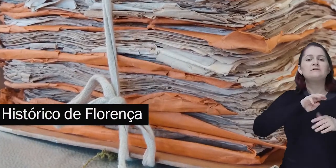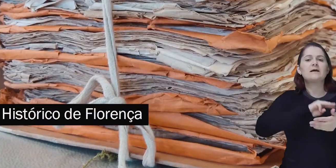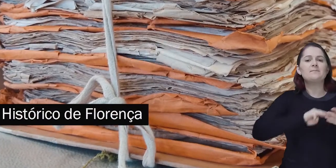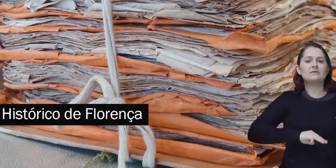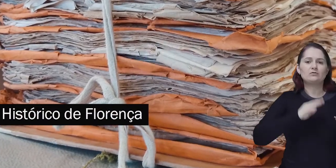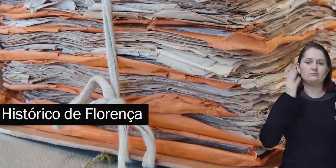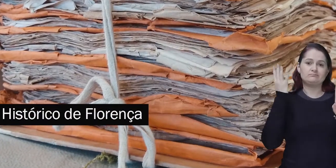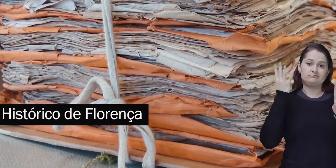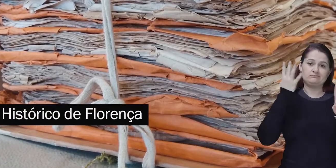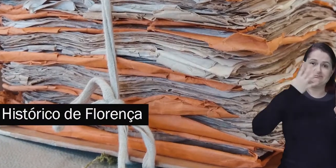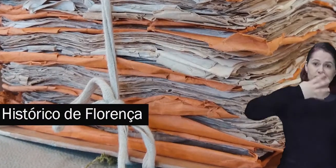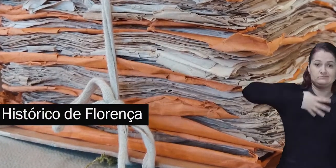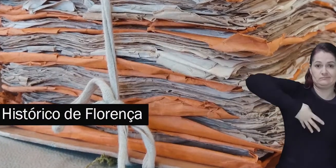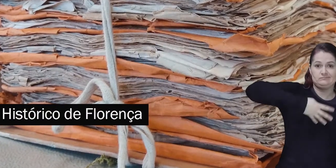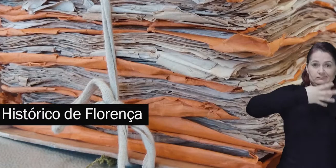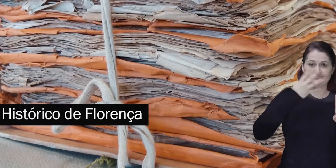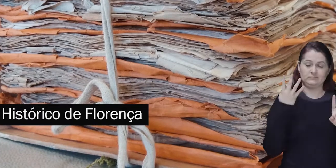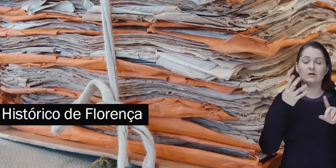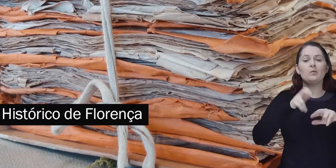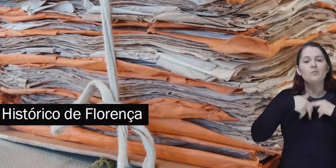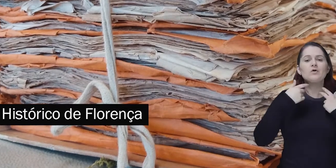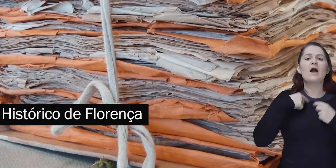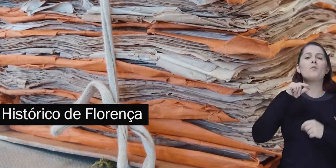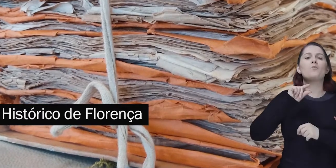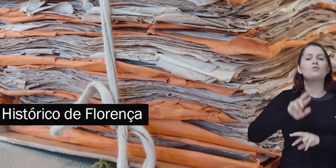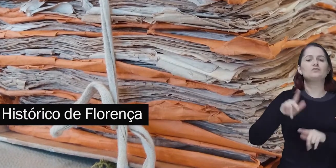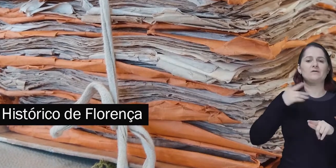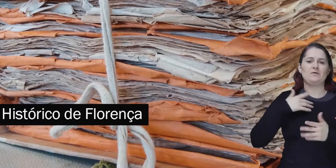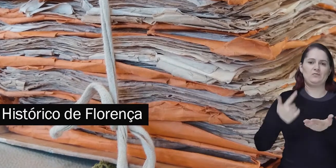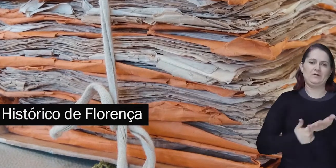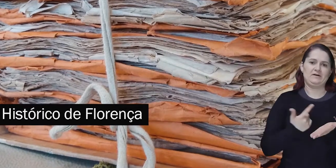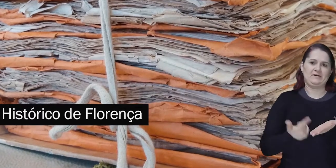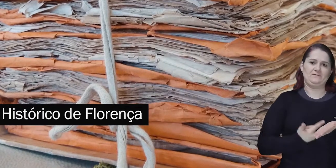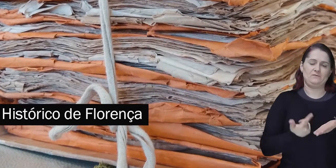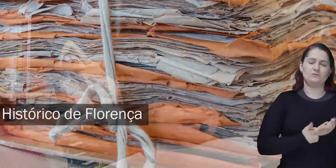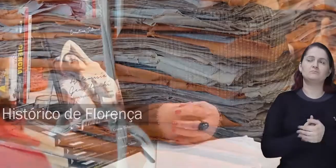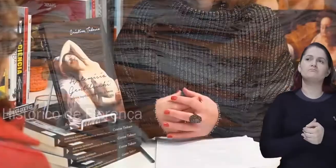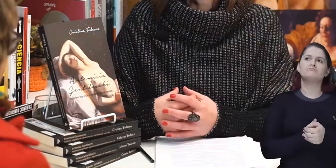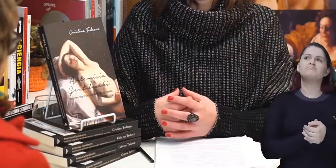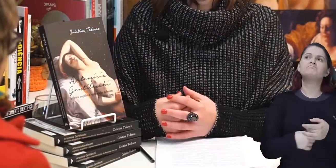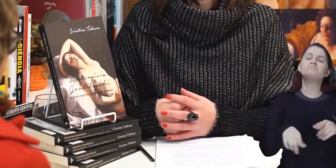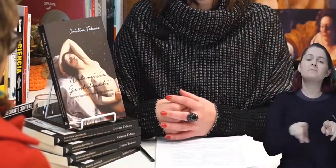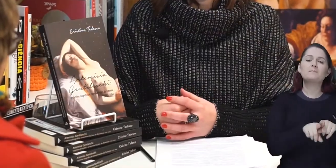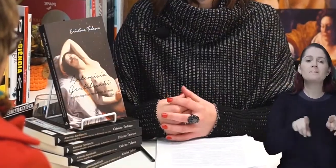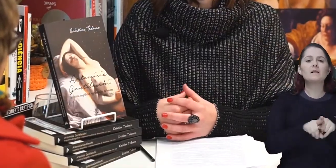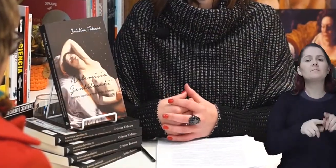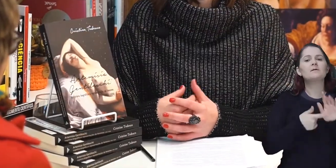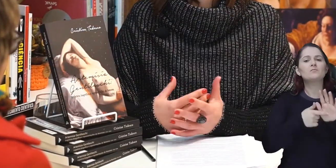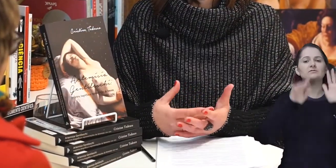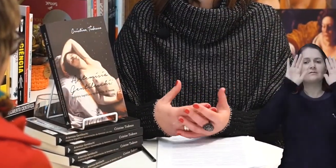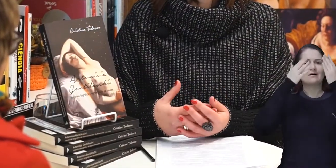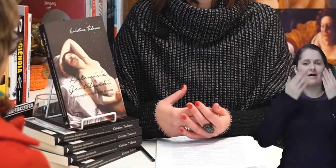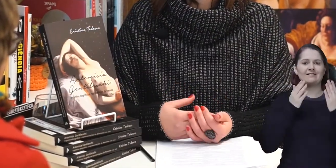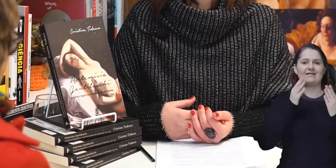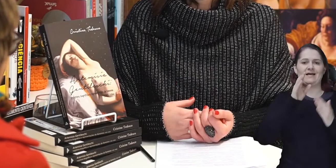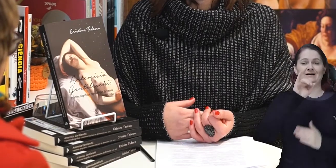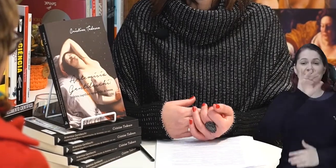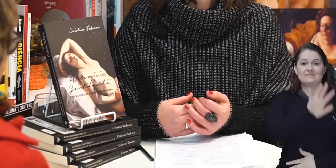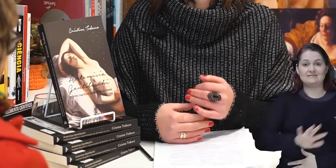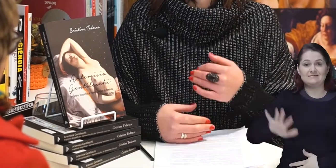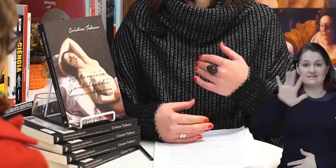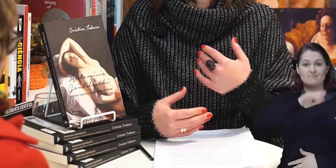partir da metodologia dos estudos biográficos. Então, isso é um diferencial do meu livro. E também a análise